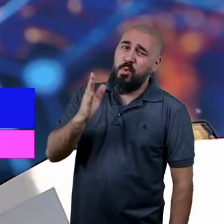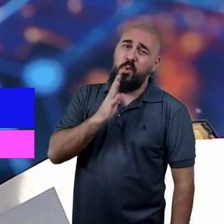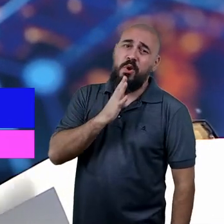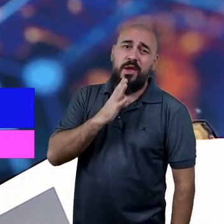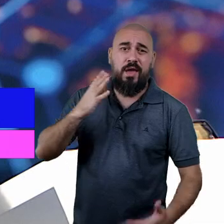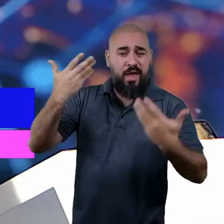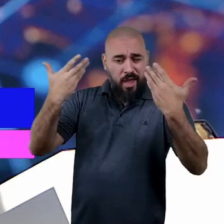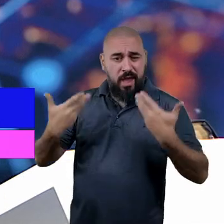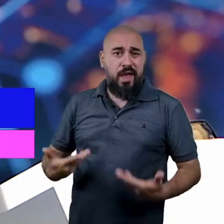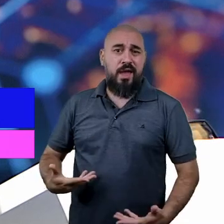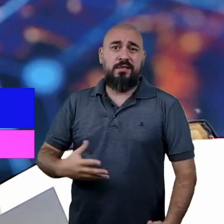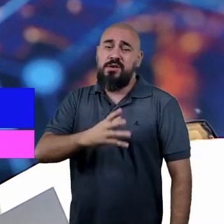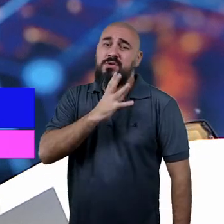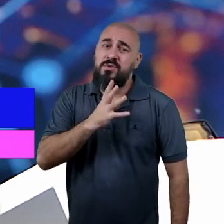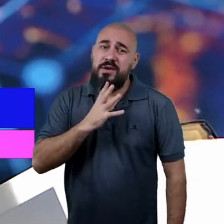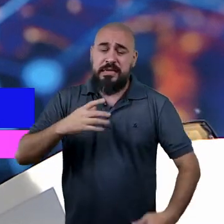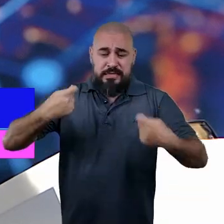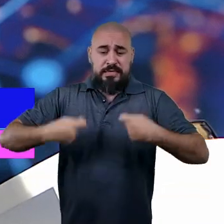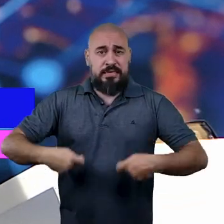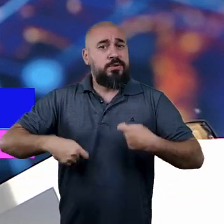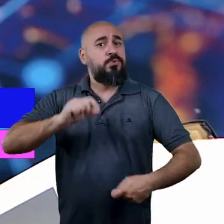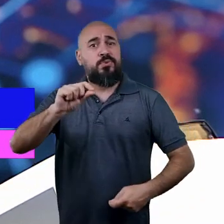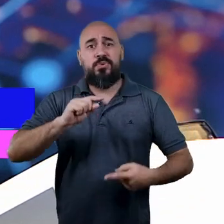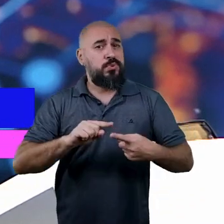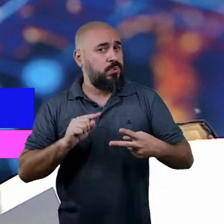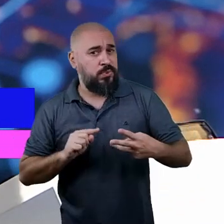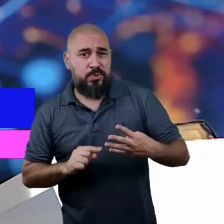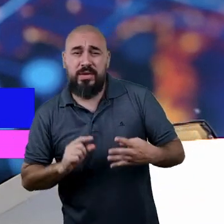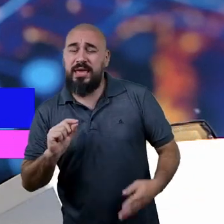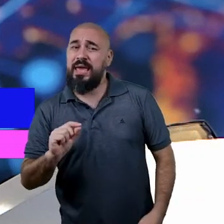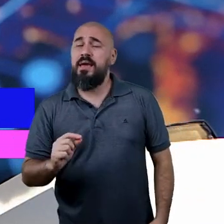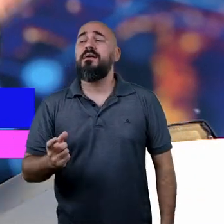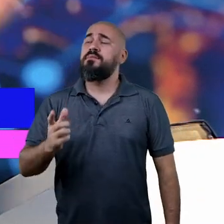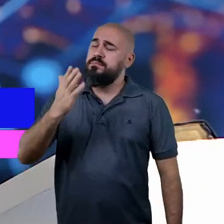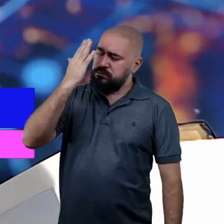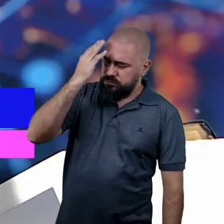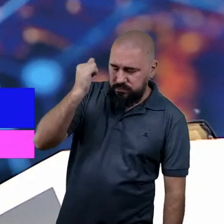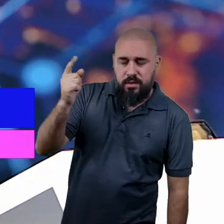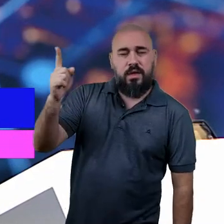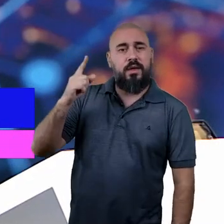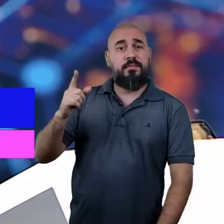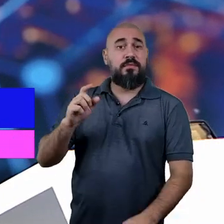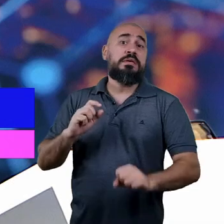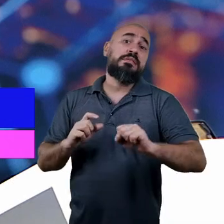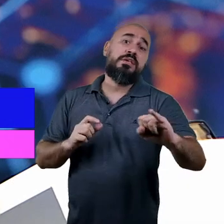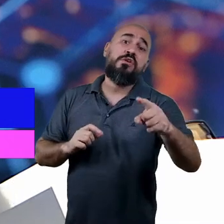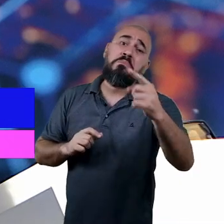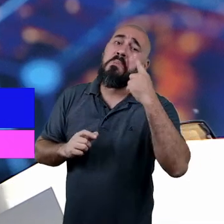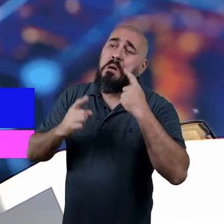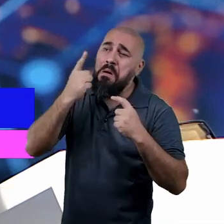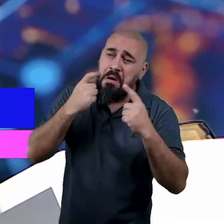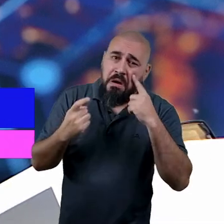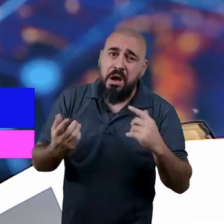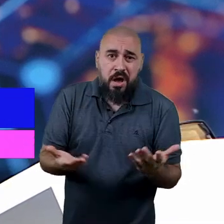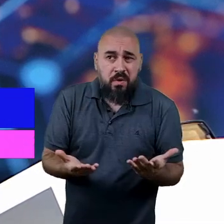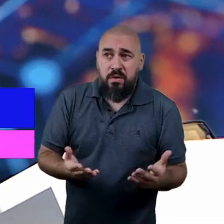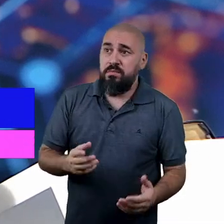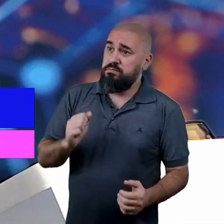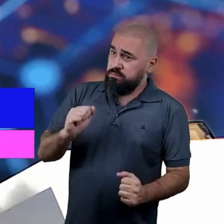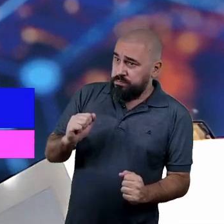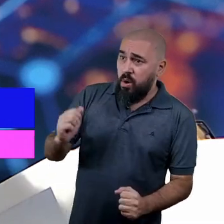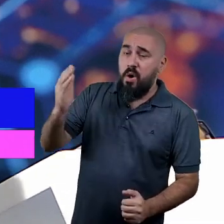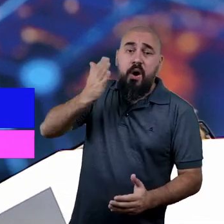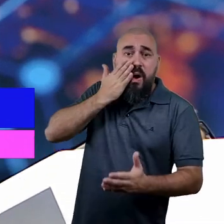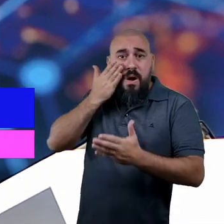se compadece de você. Se você está chorando agora, Ele pode enxugar as suas lágrimas. Se você está aflita,